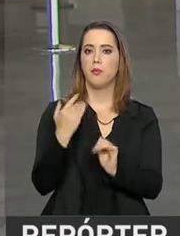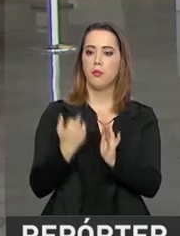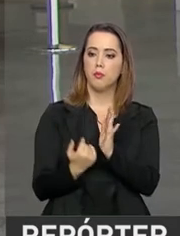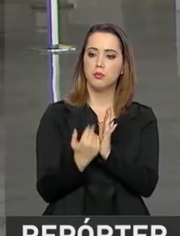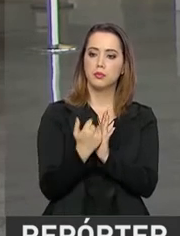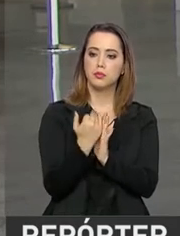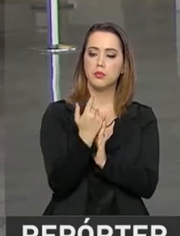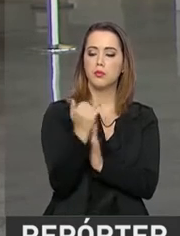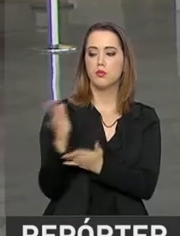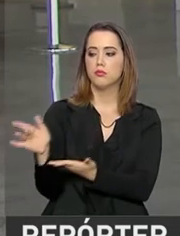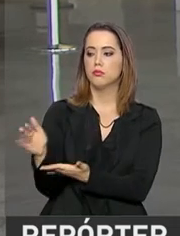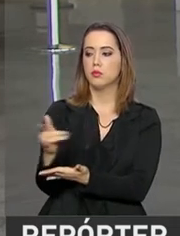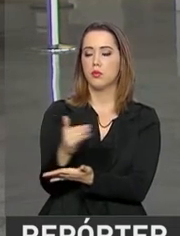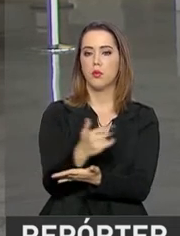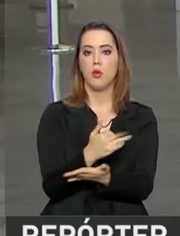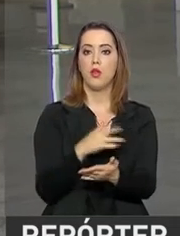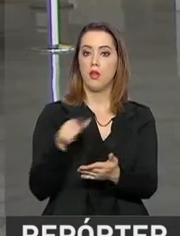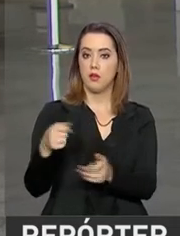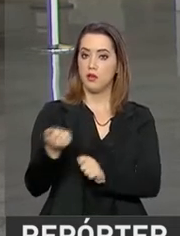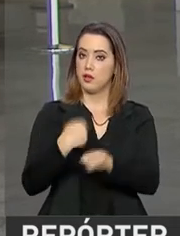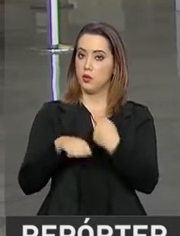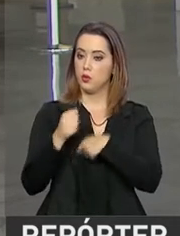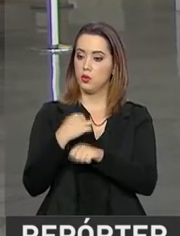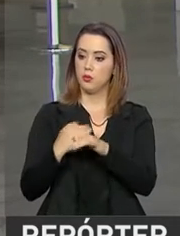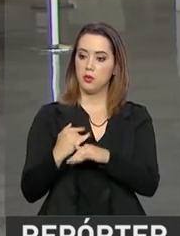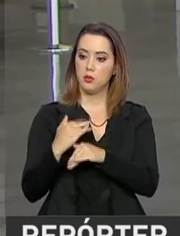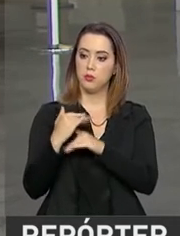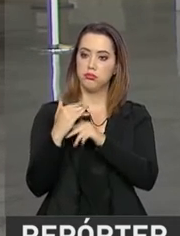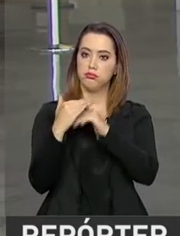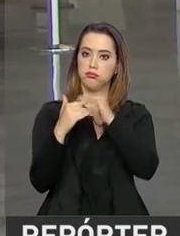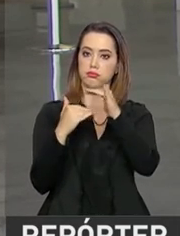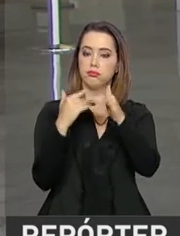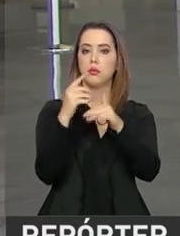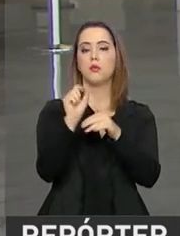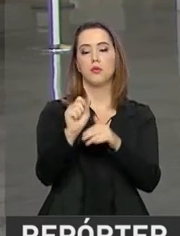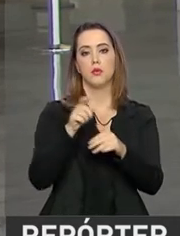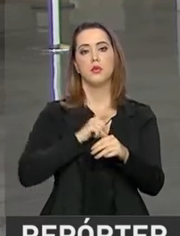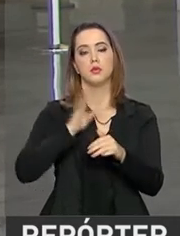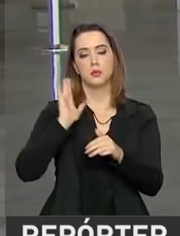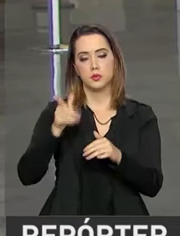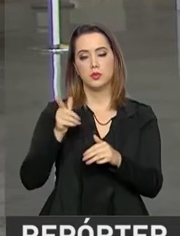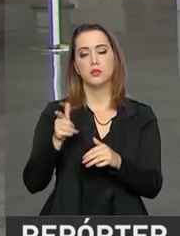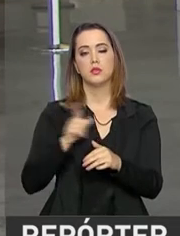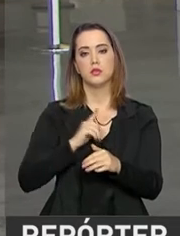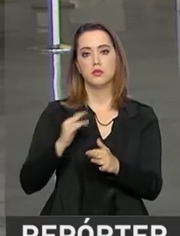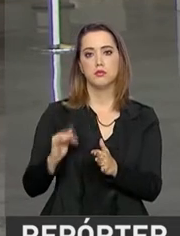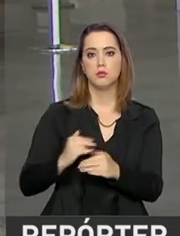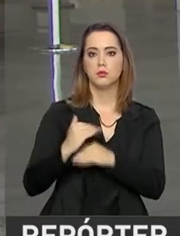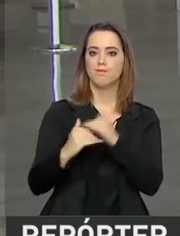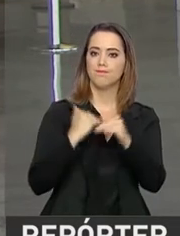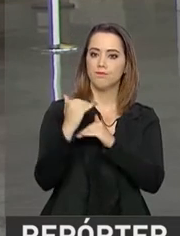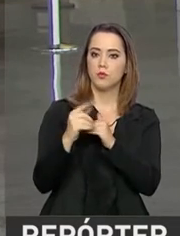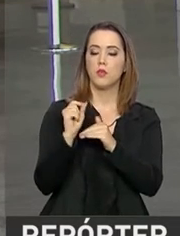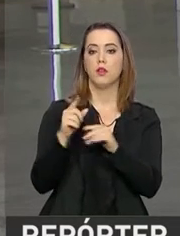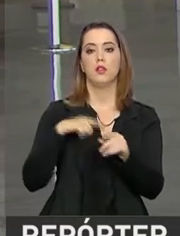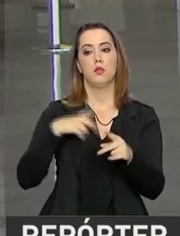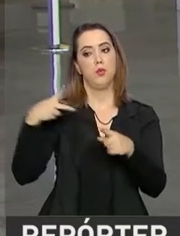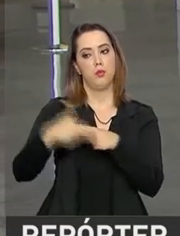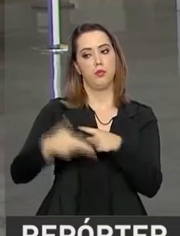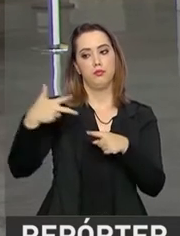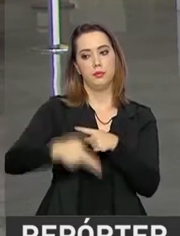a partir do crescimento da economia a previsão é oficial vai ocorrer o maior e no ano que vem e também o corte de